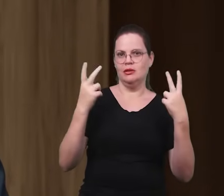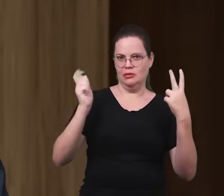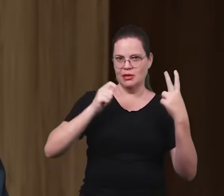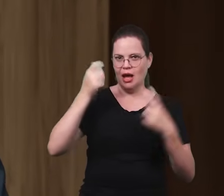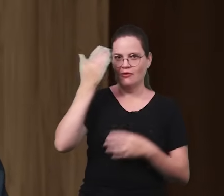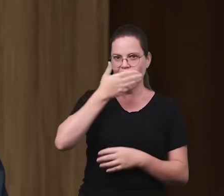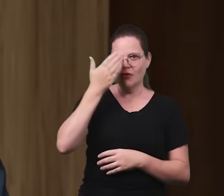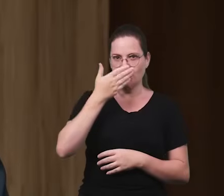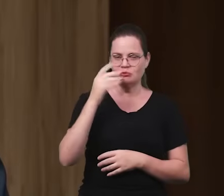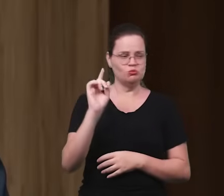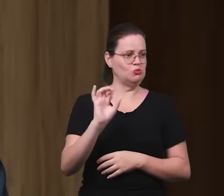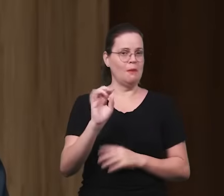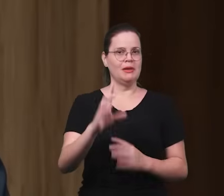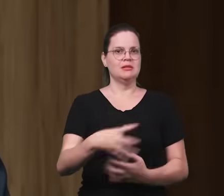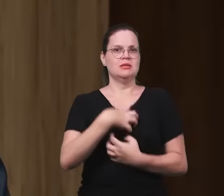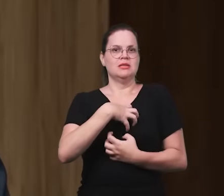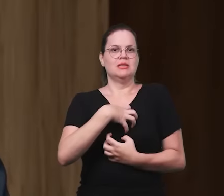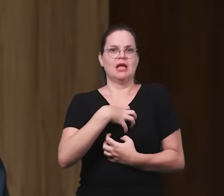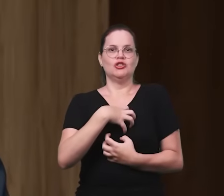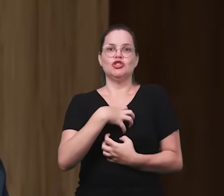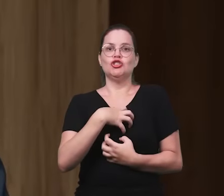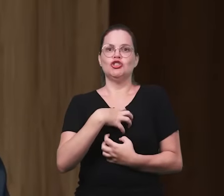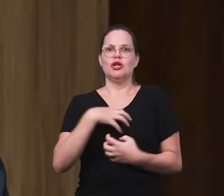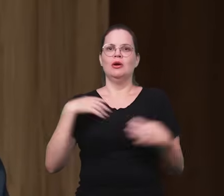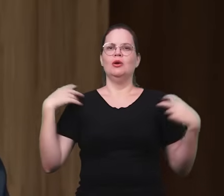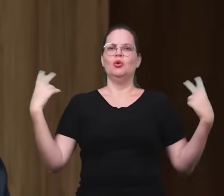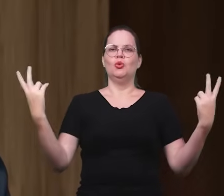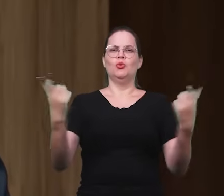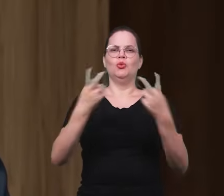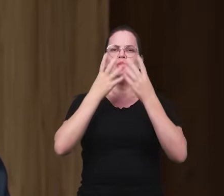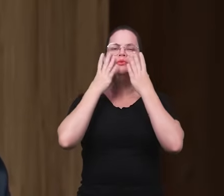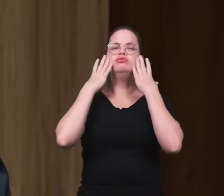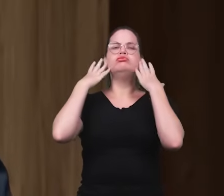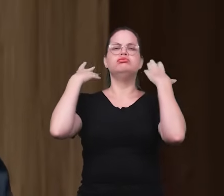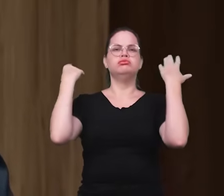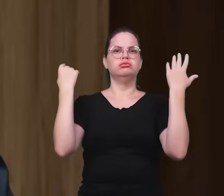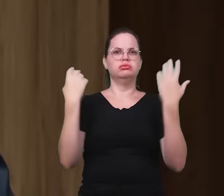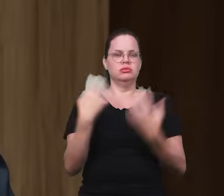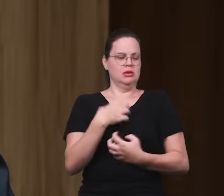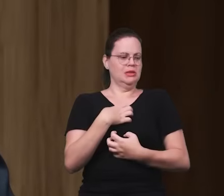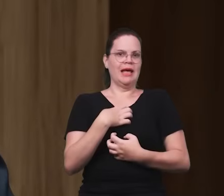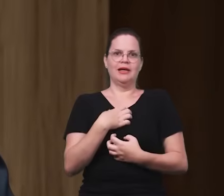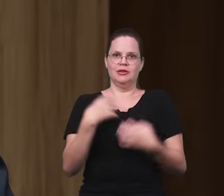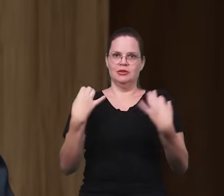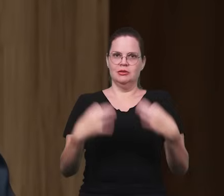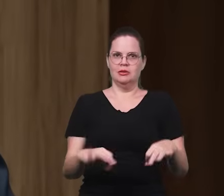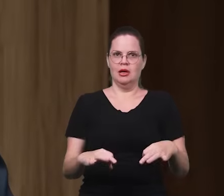né? Mas o vento você sente. E como muito bem explicado